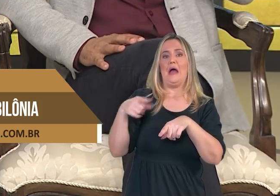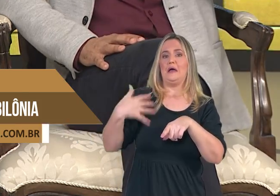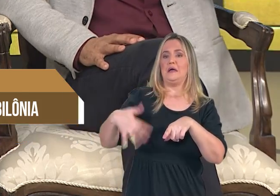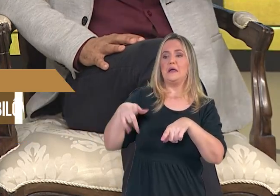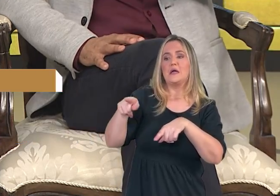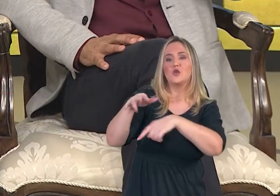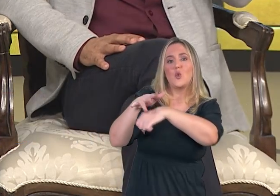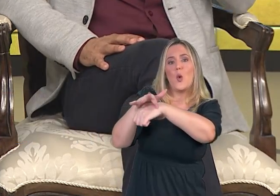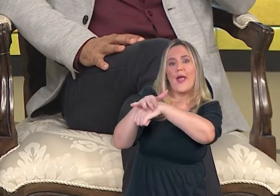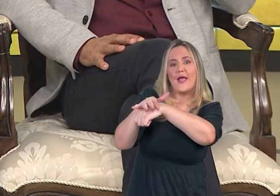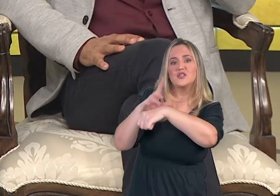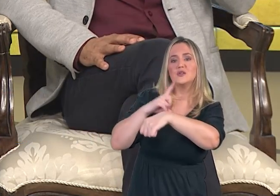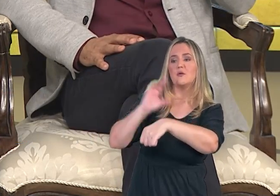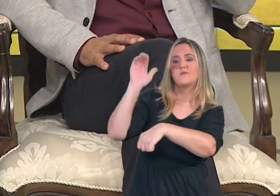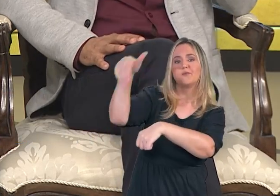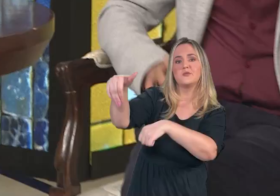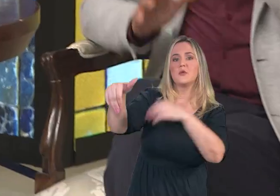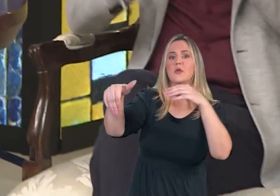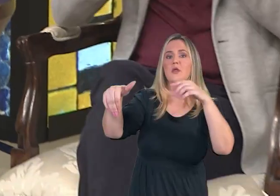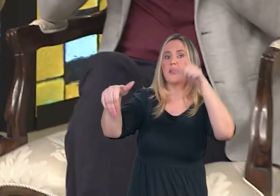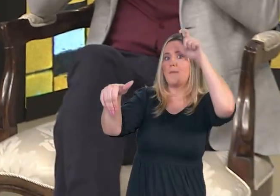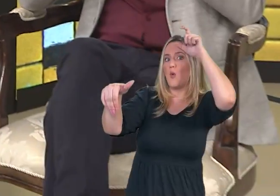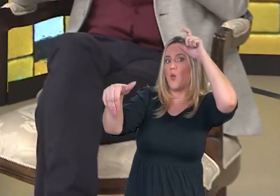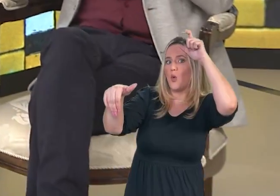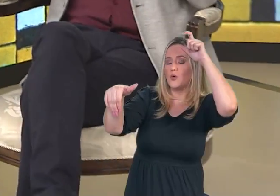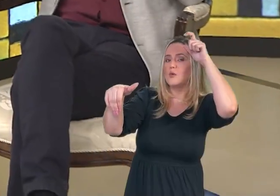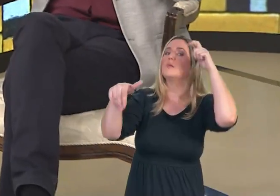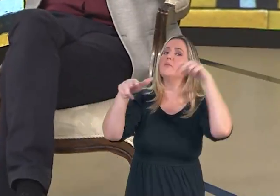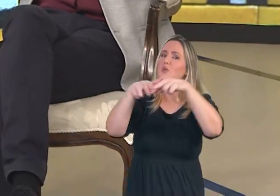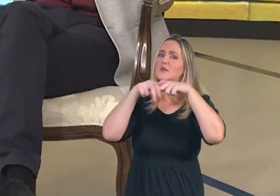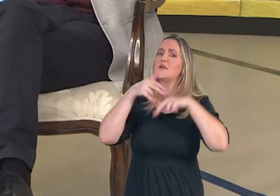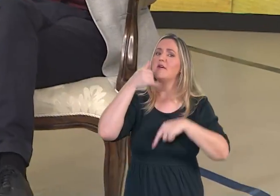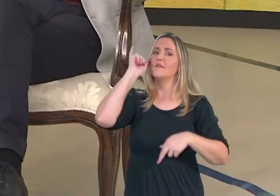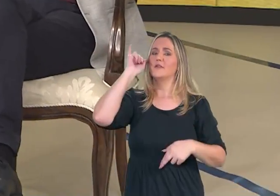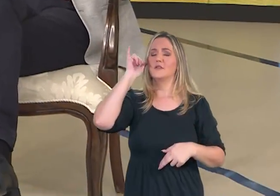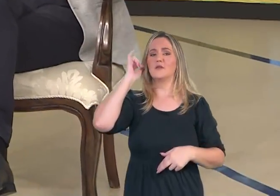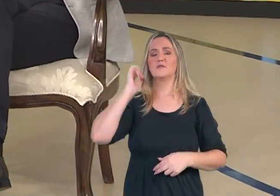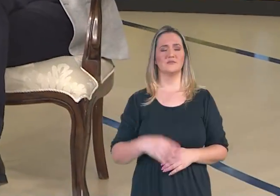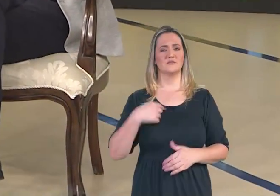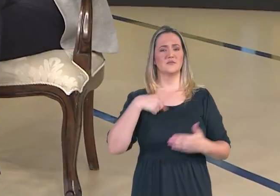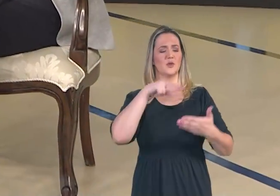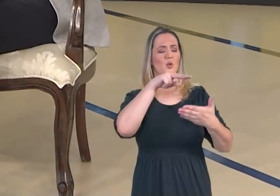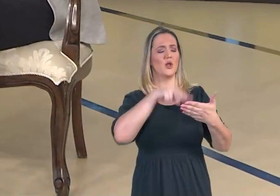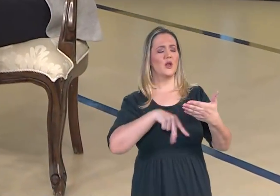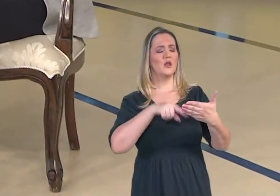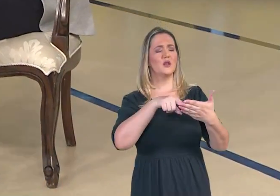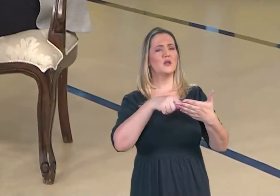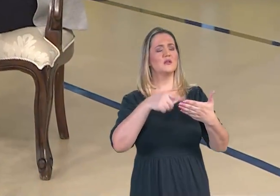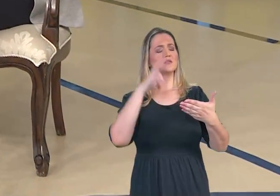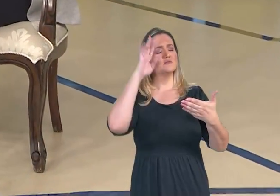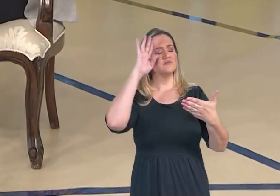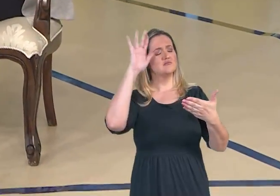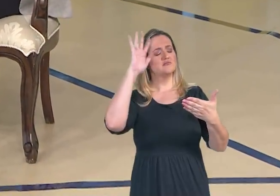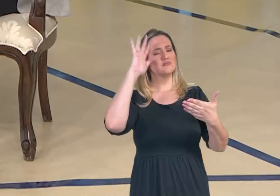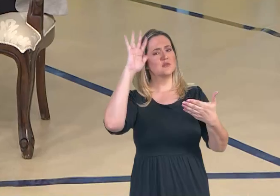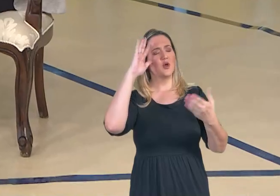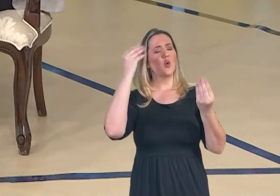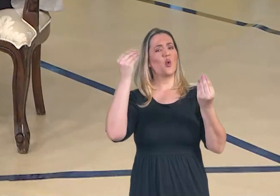em cena para exorcizar a pessoa. Quando eu li sobre essas coisas, eu fiquei pensando, imagine Daniel e